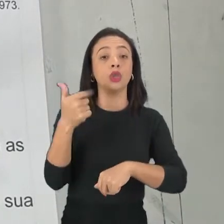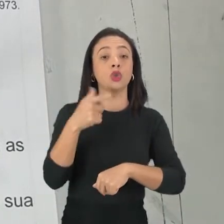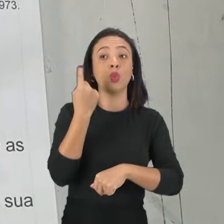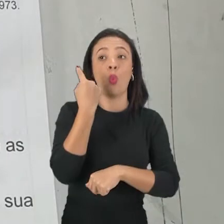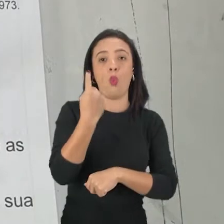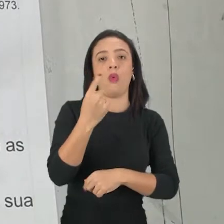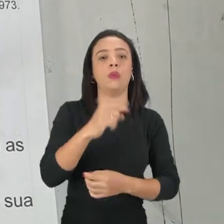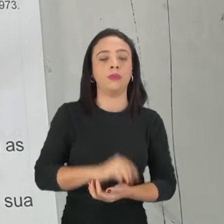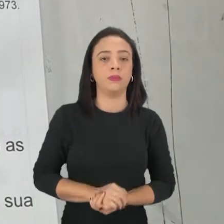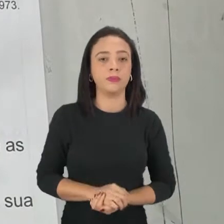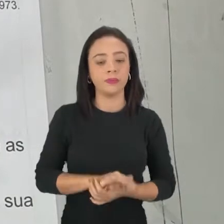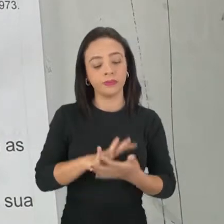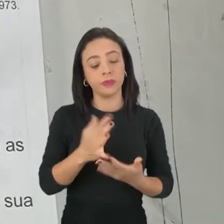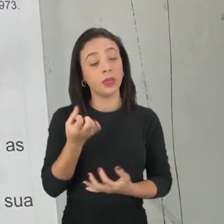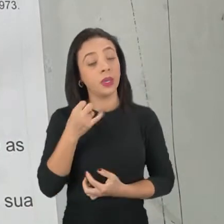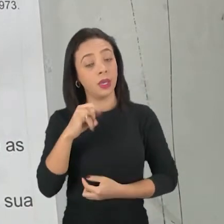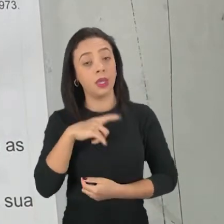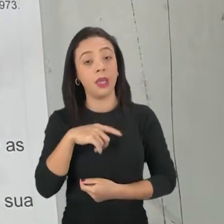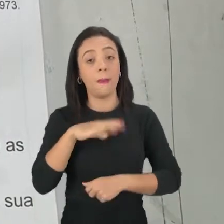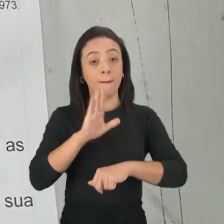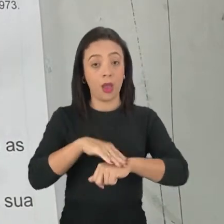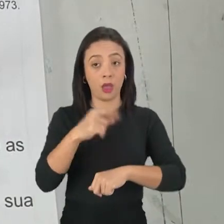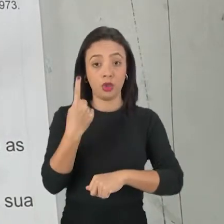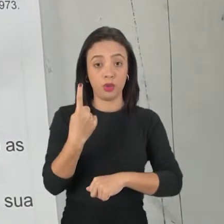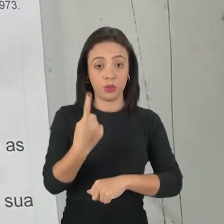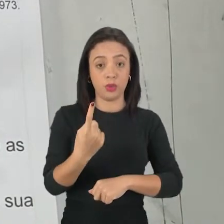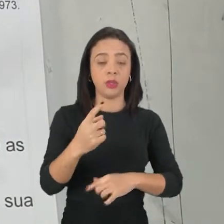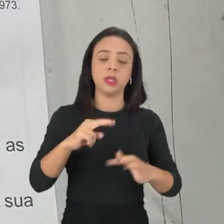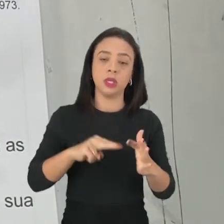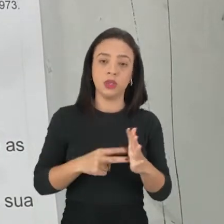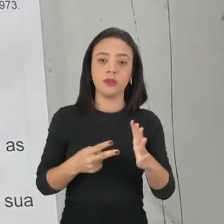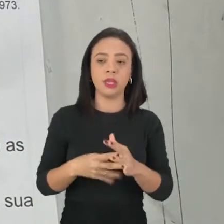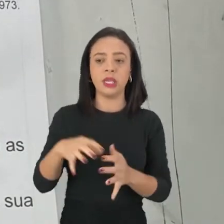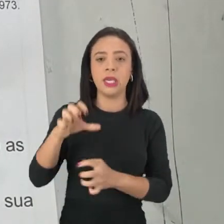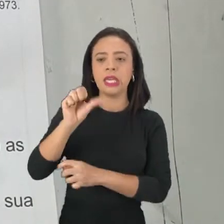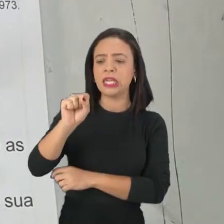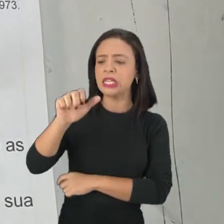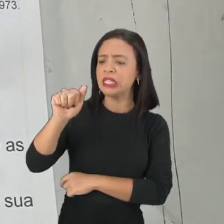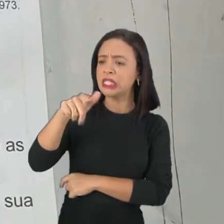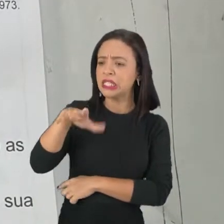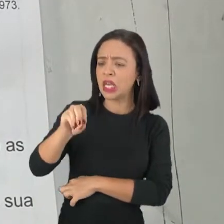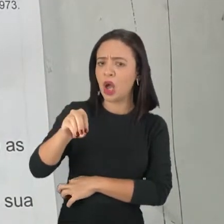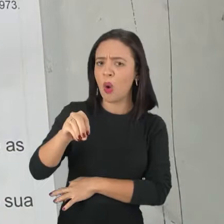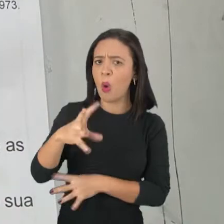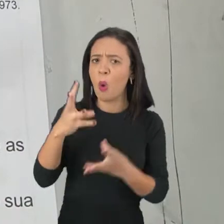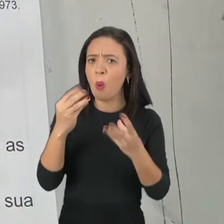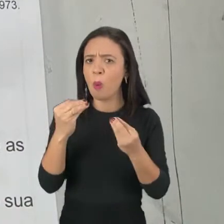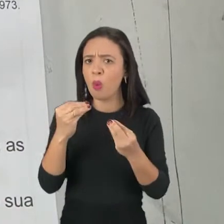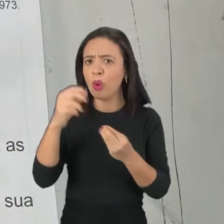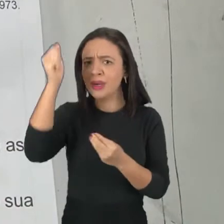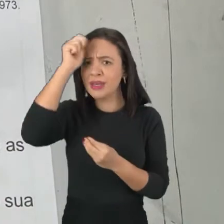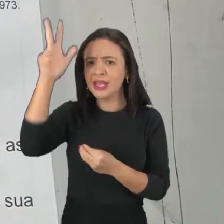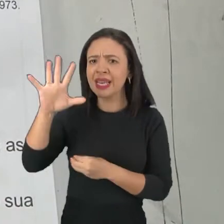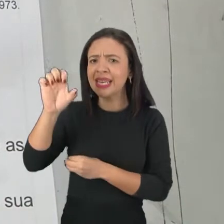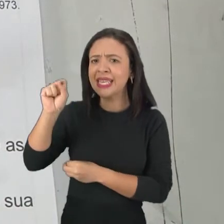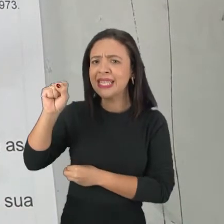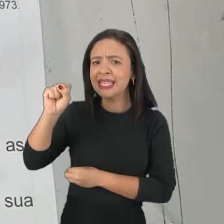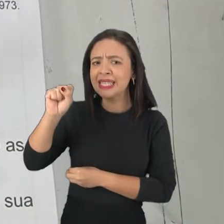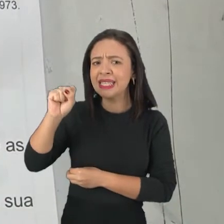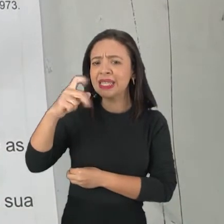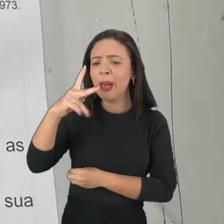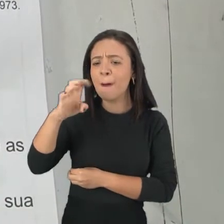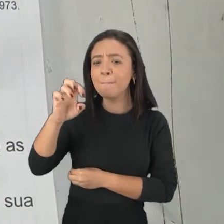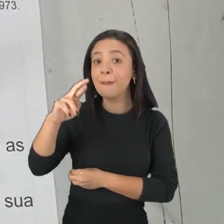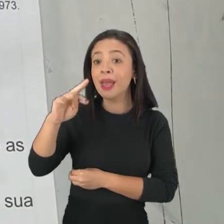isso é mais de uma não posso falar que elas são muito esperta e é muito espertas